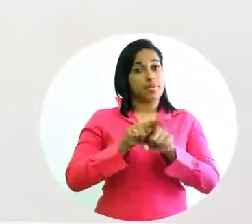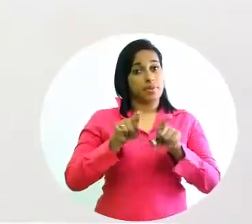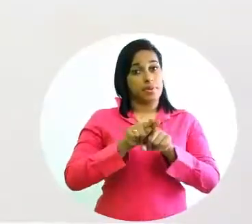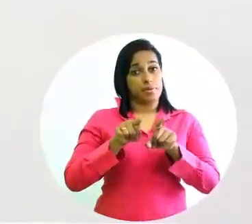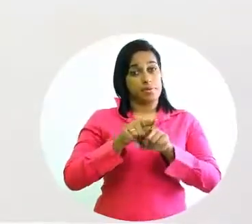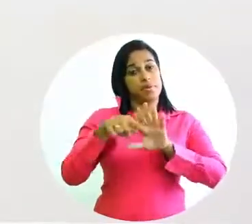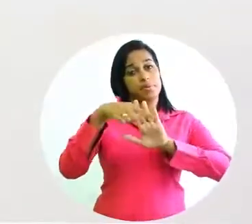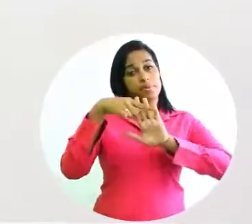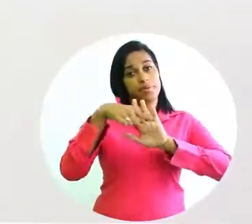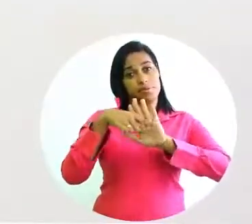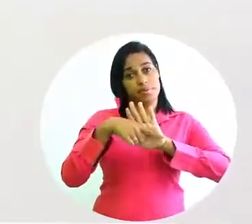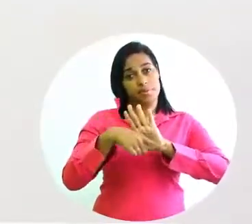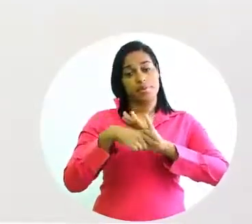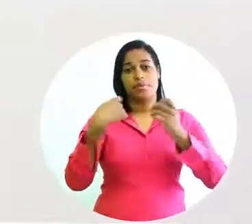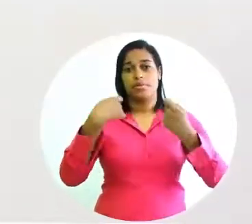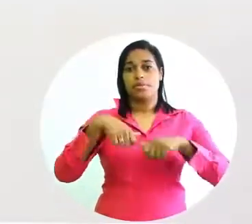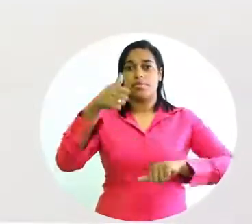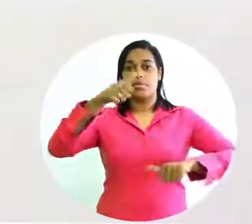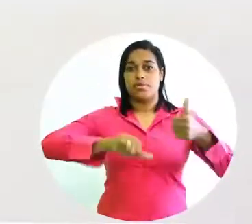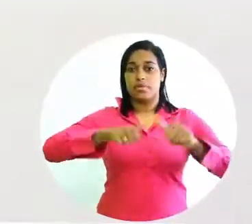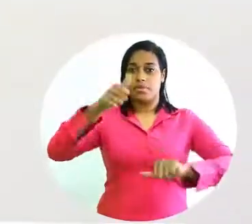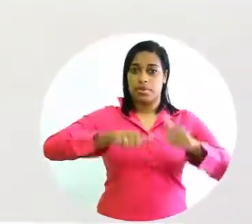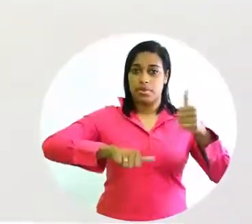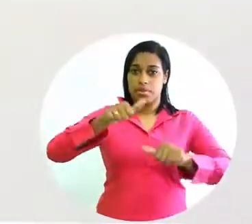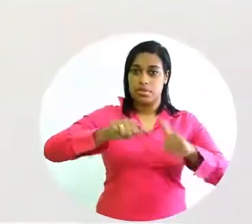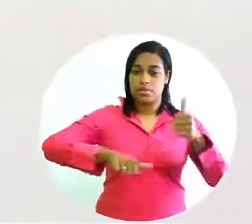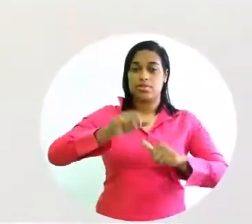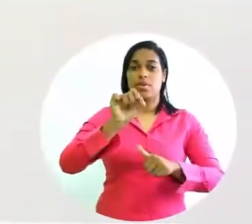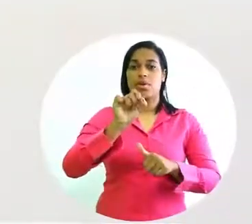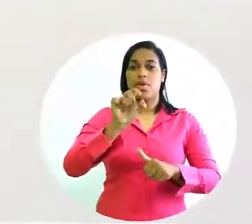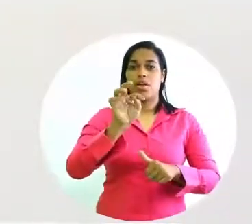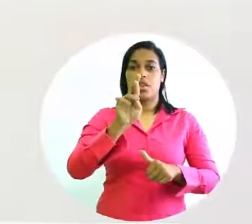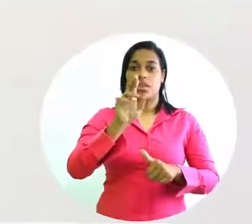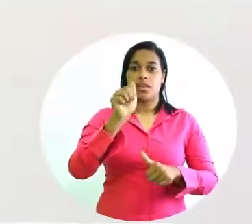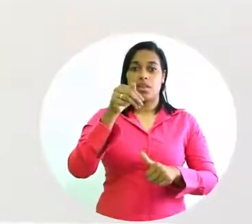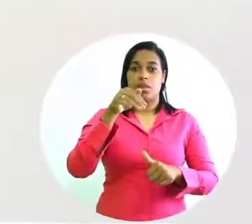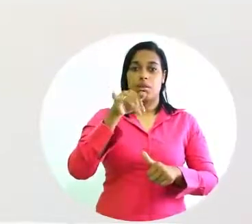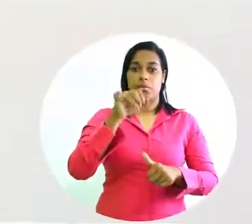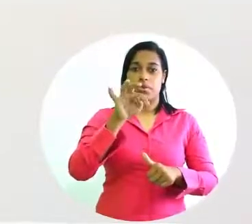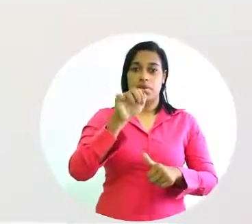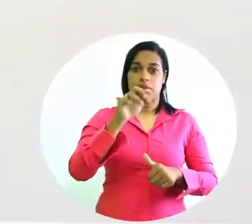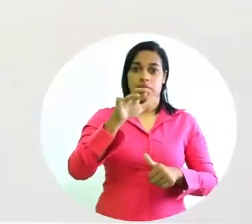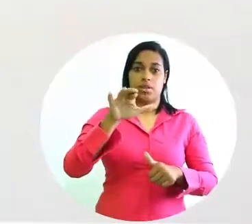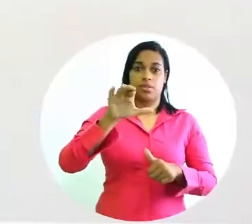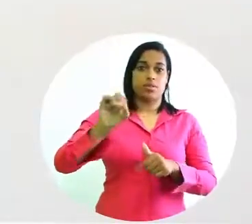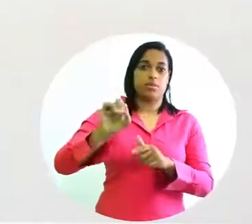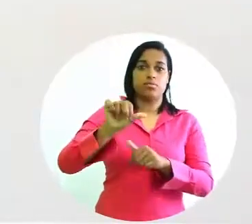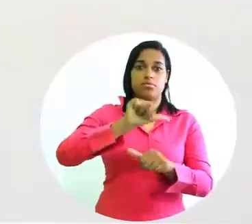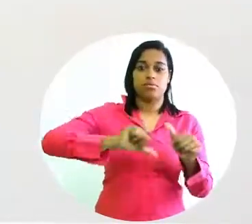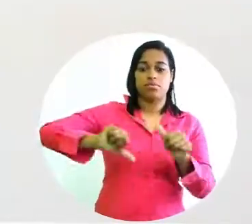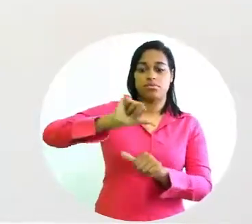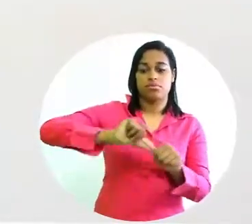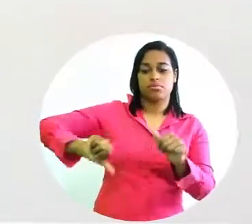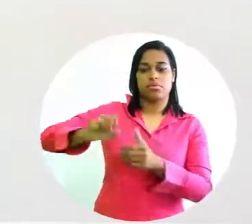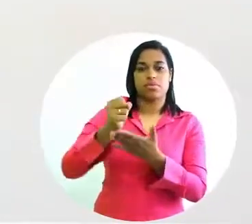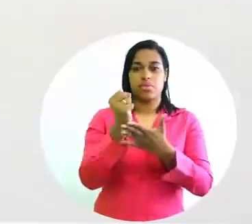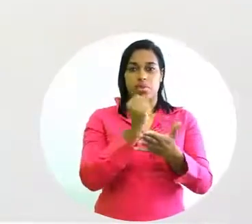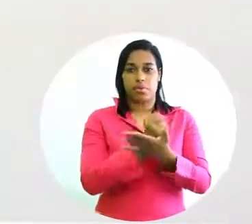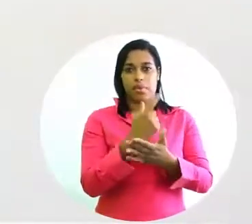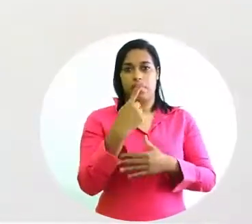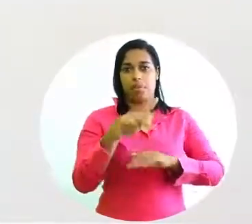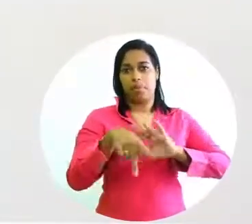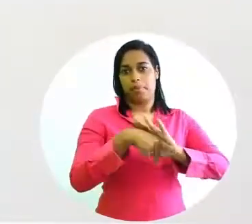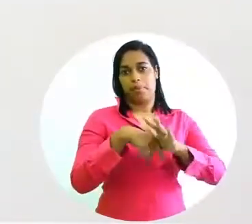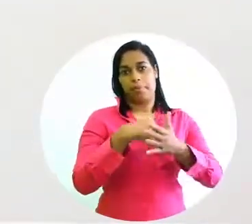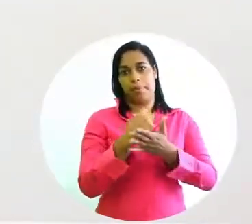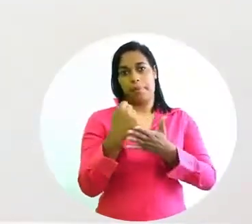Também no planejamento, temos que analisar a tramitação, a forma como esses documentos transitam na empresa e